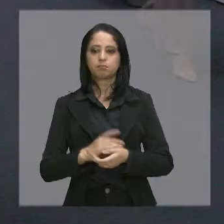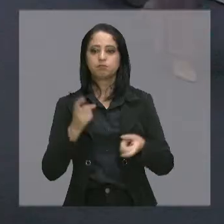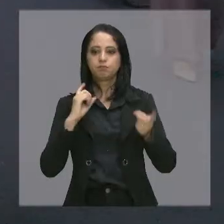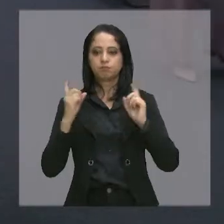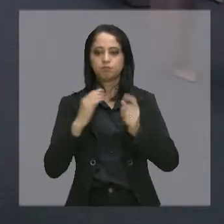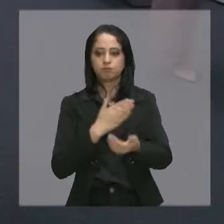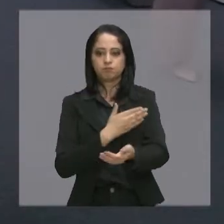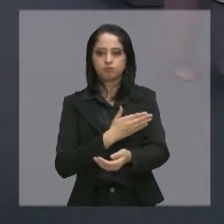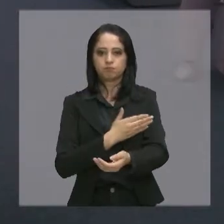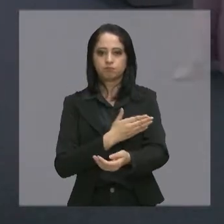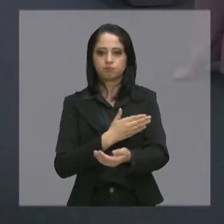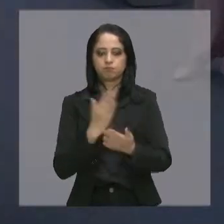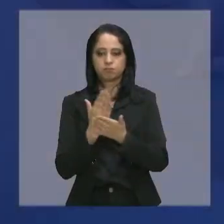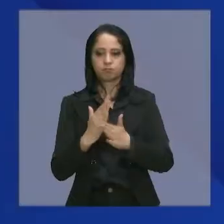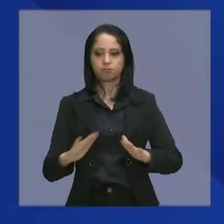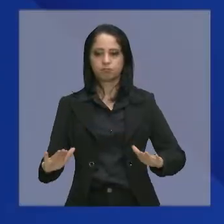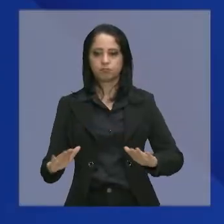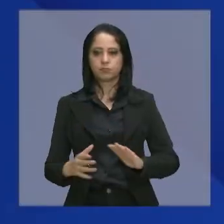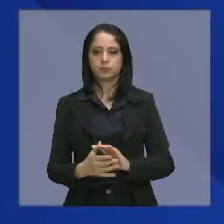pauta.